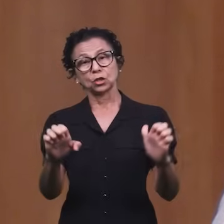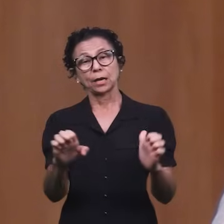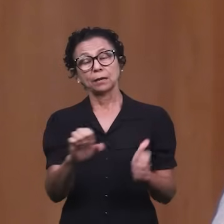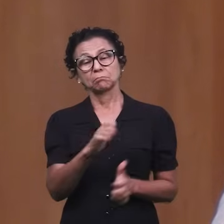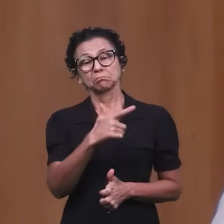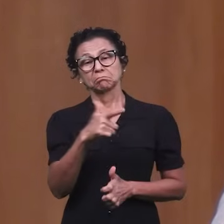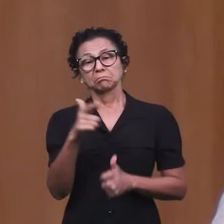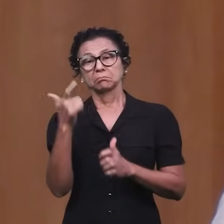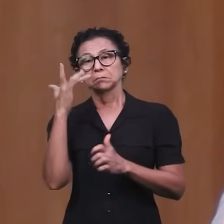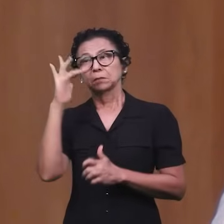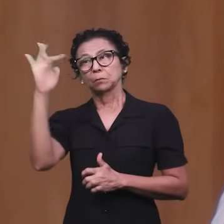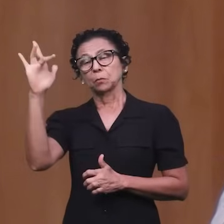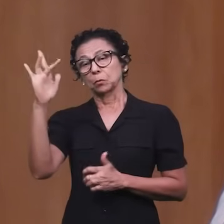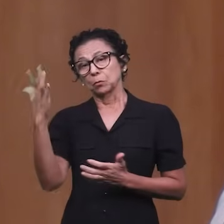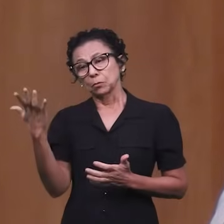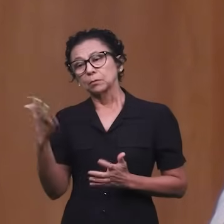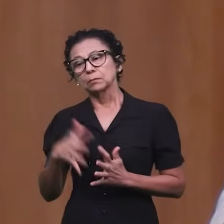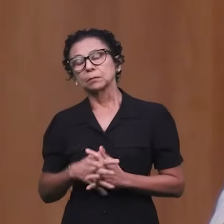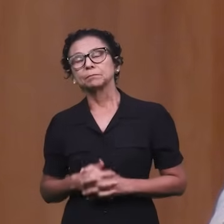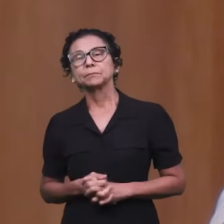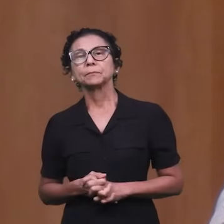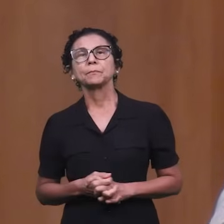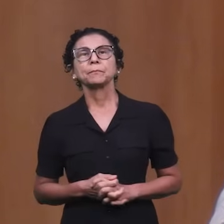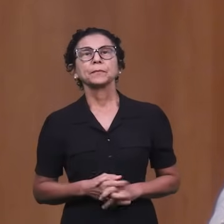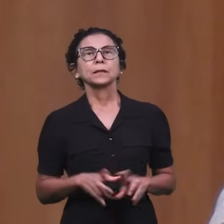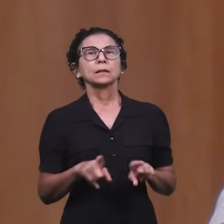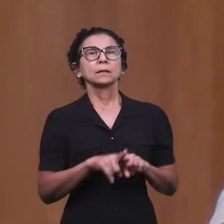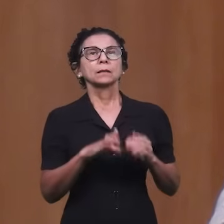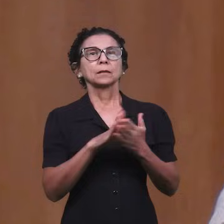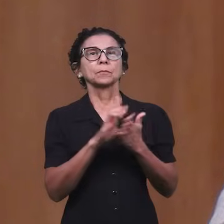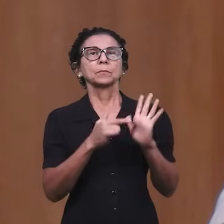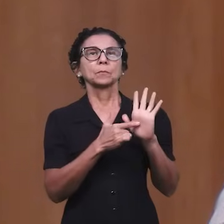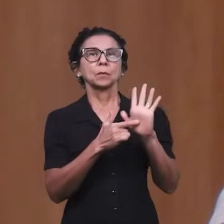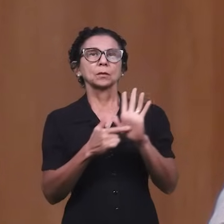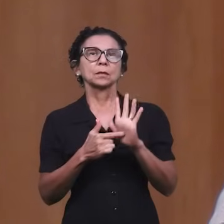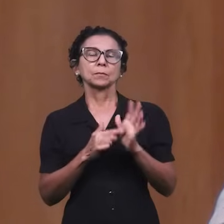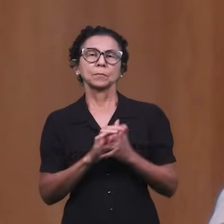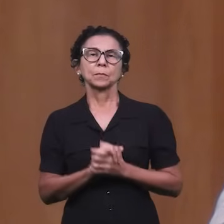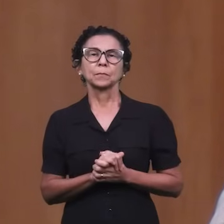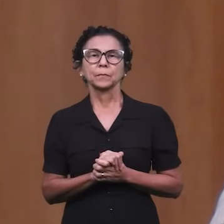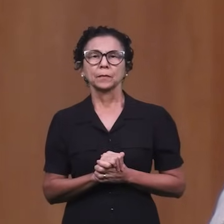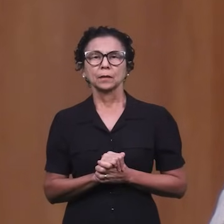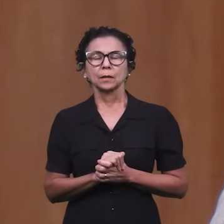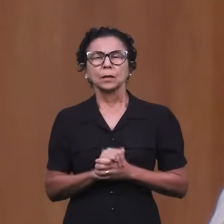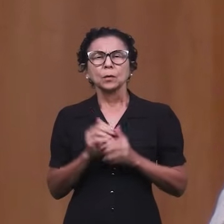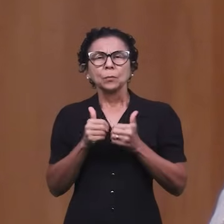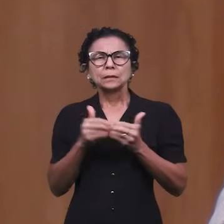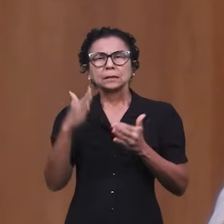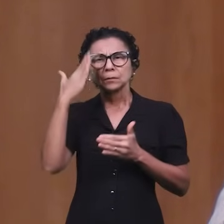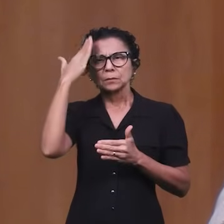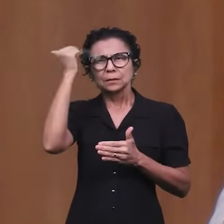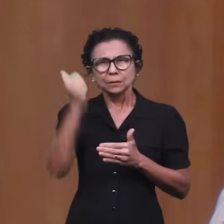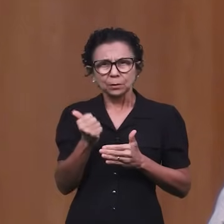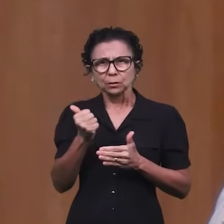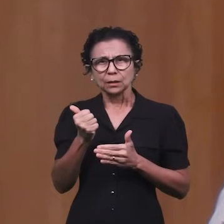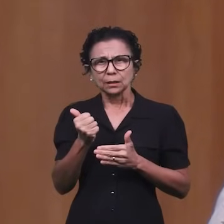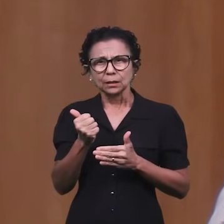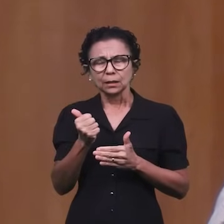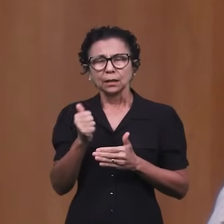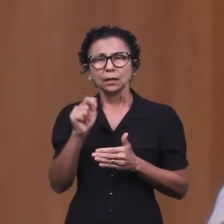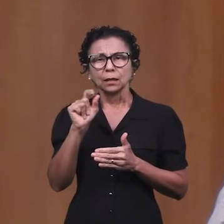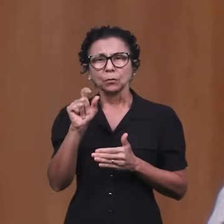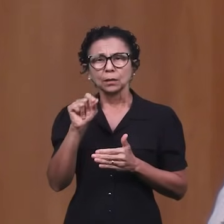Marcelo, e nós lembramos também da palavra que diz assim, que o temor é o princípio da sabedoria. E hoje nós